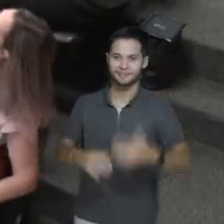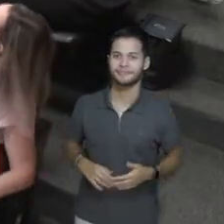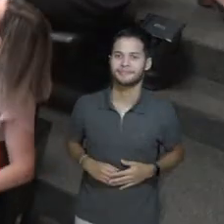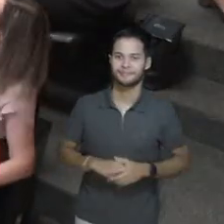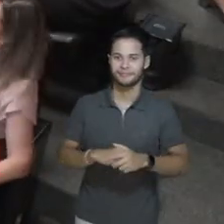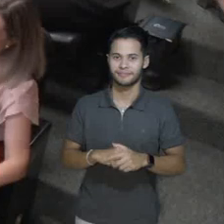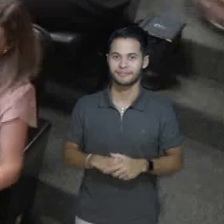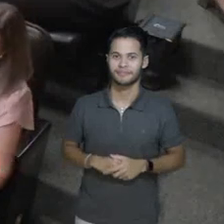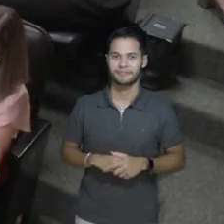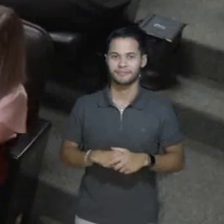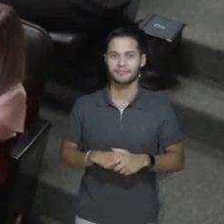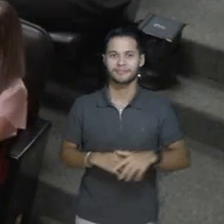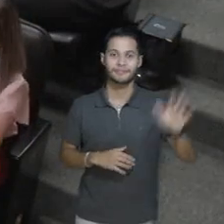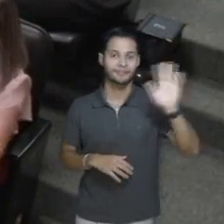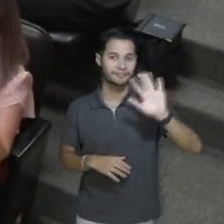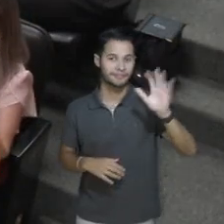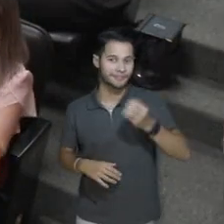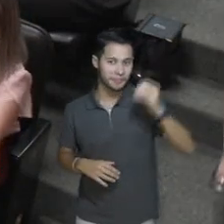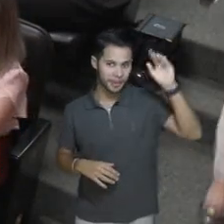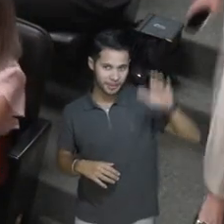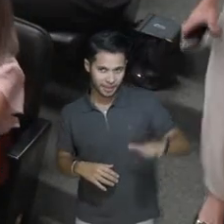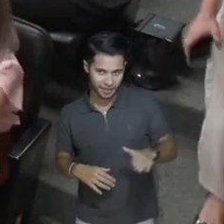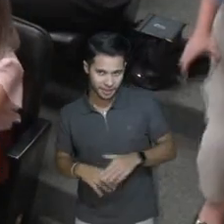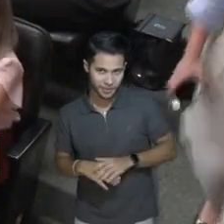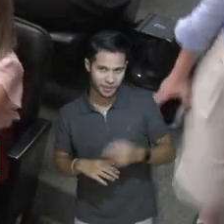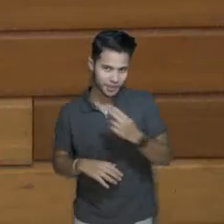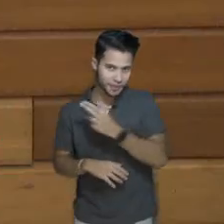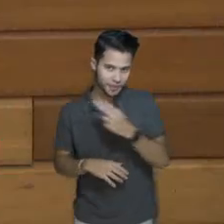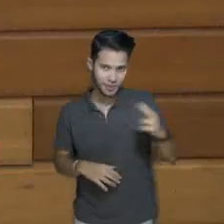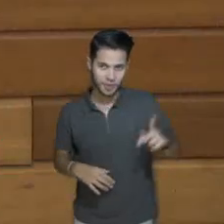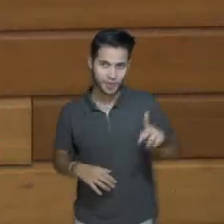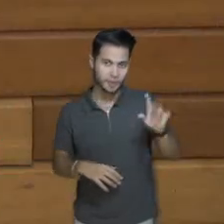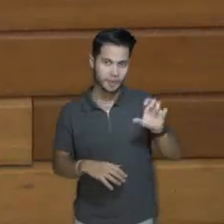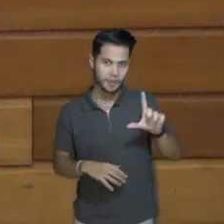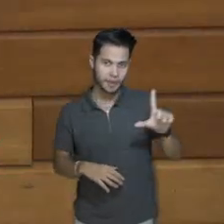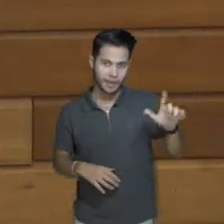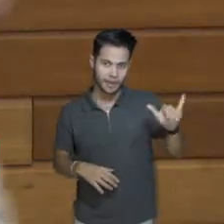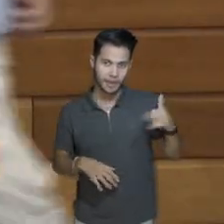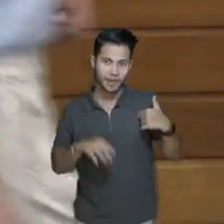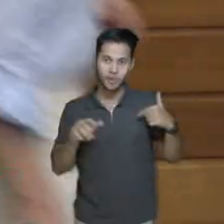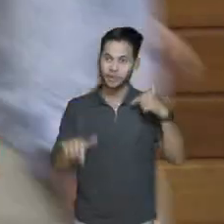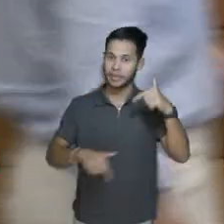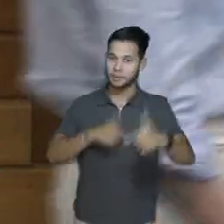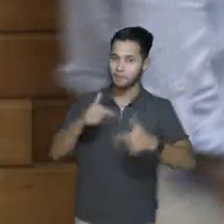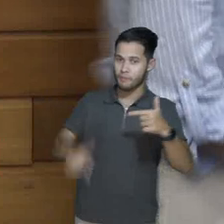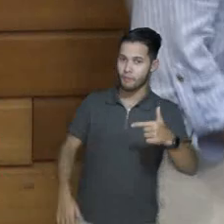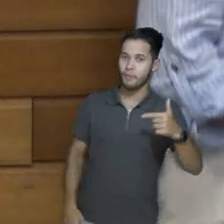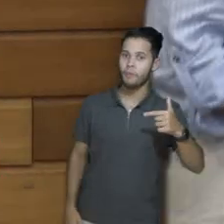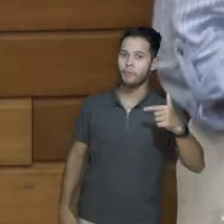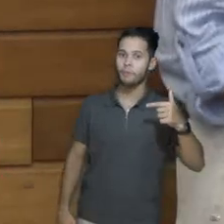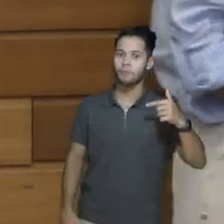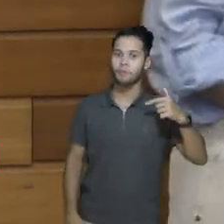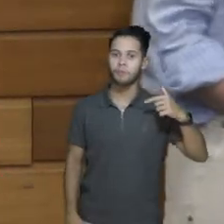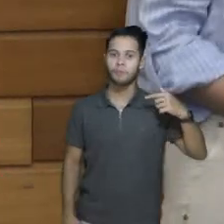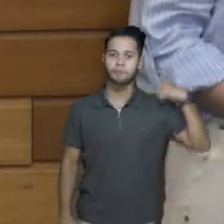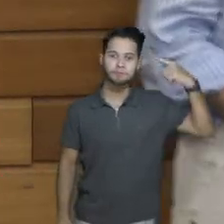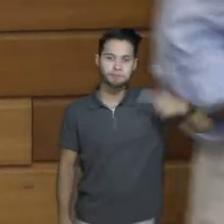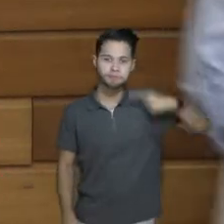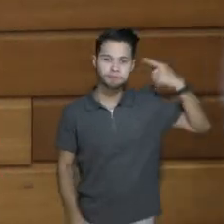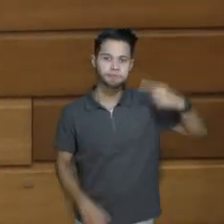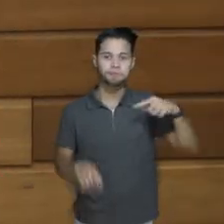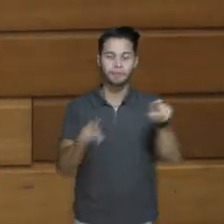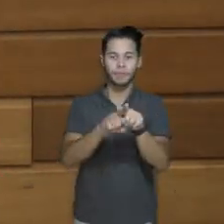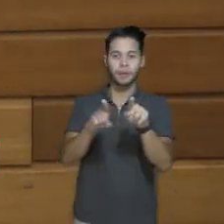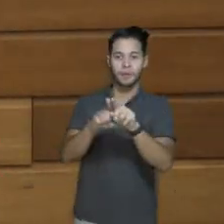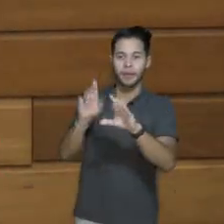Obrigada boa tarde a todos eu sou Kelly Schiller sou advogada eh sou membro consultivo da comissão de compliance da